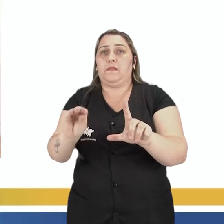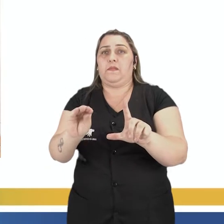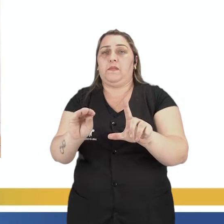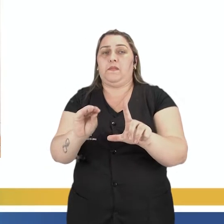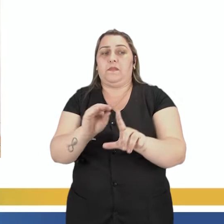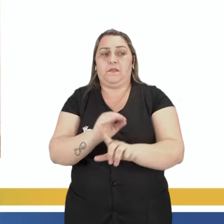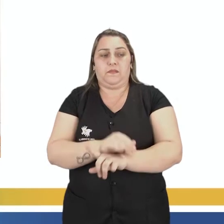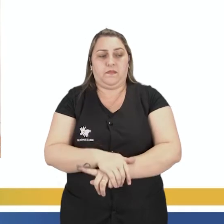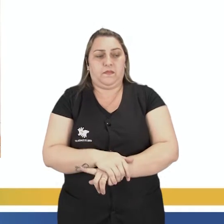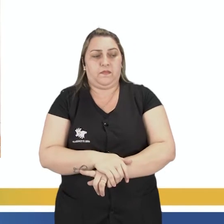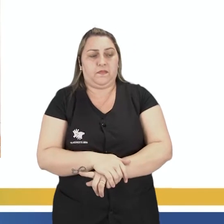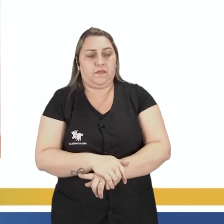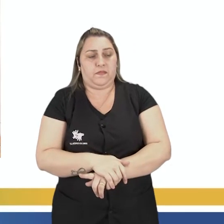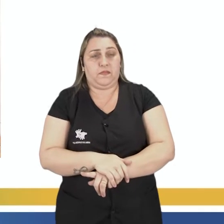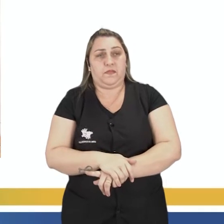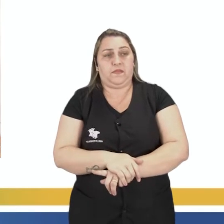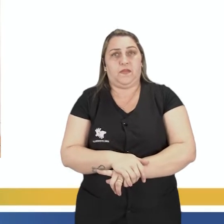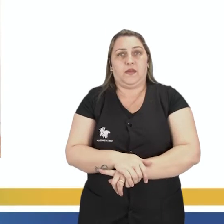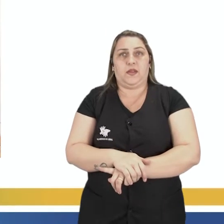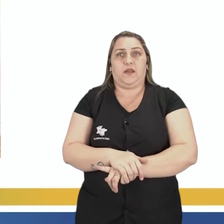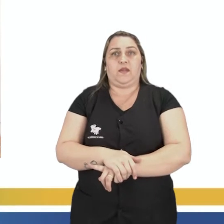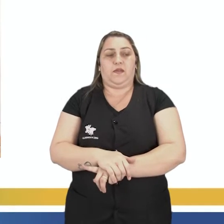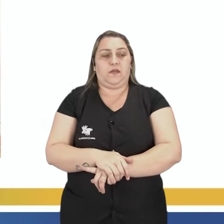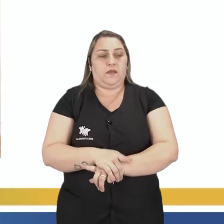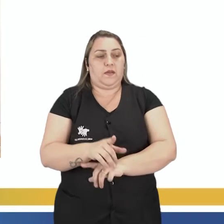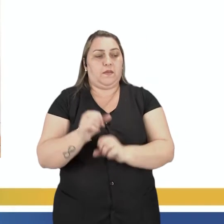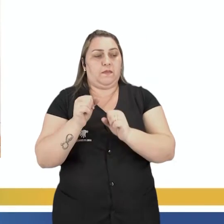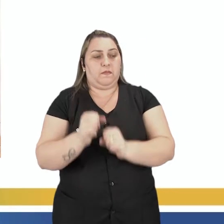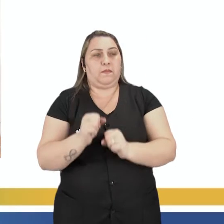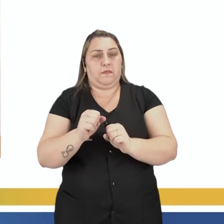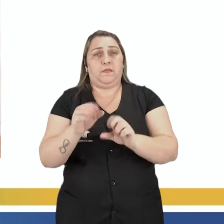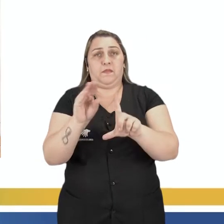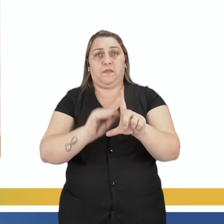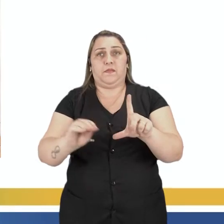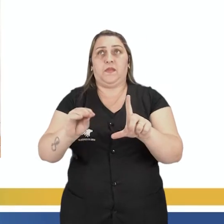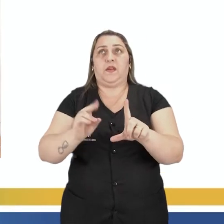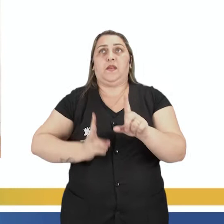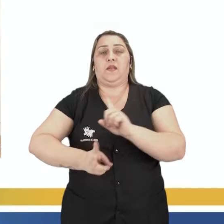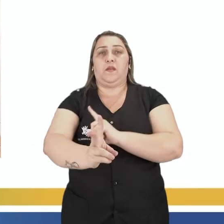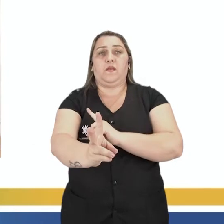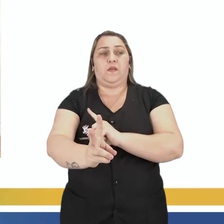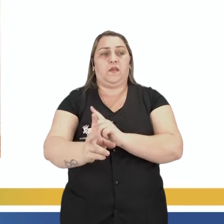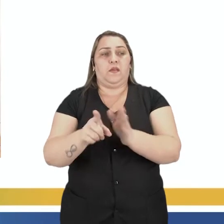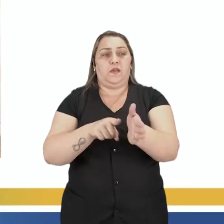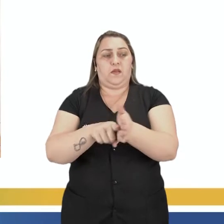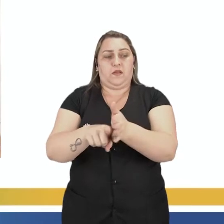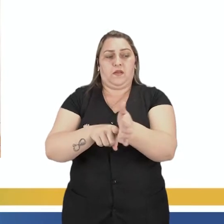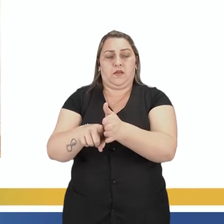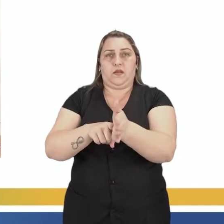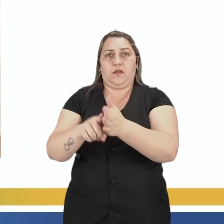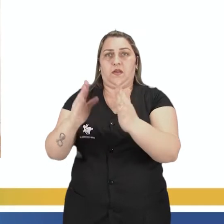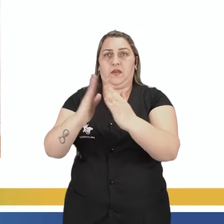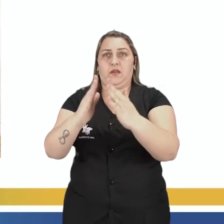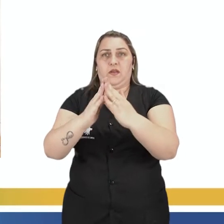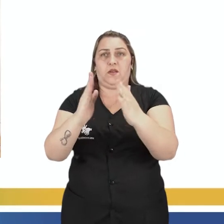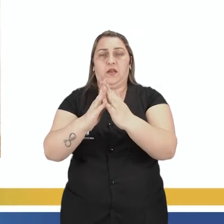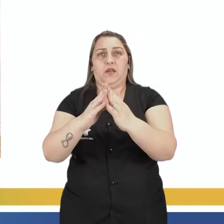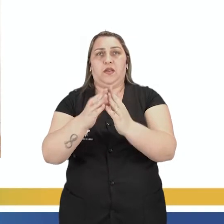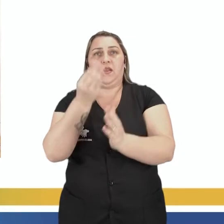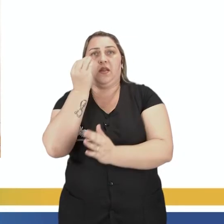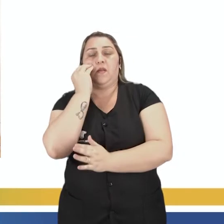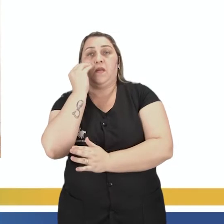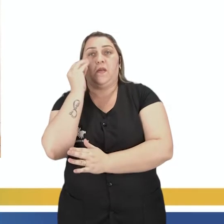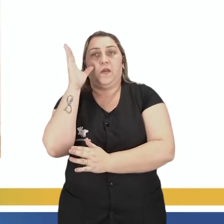o site onde você pode estar acessando e continuando as suas pesquisas em casa, né? Tente aí